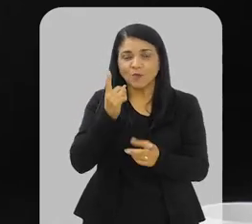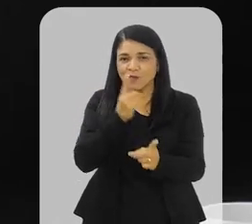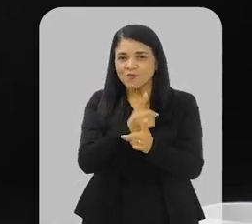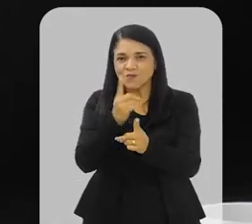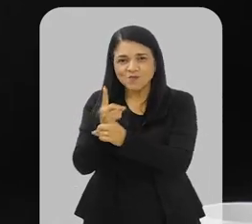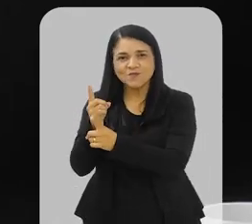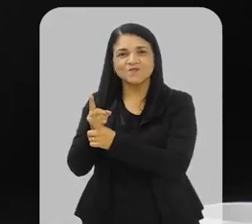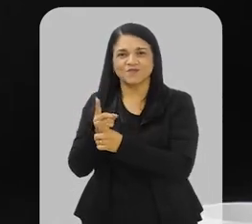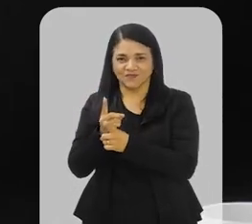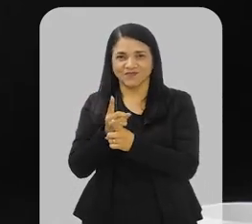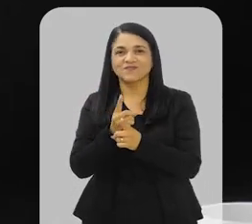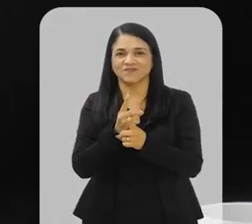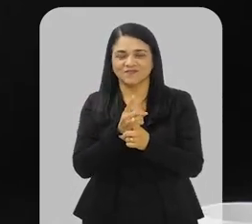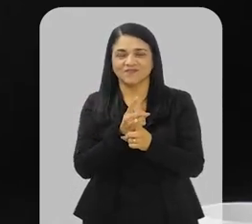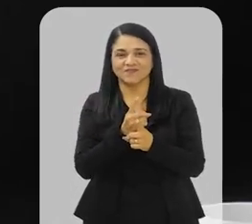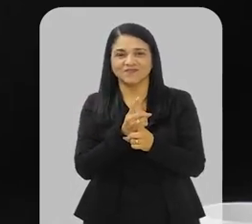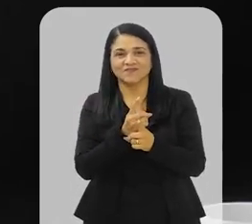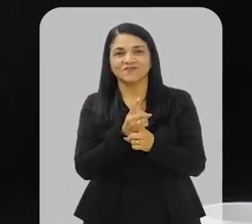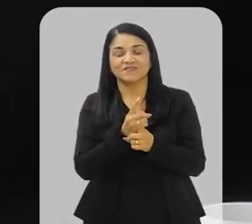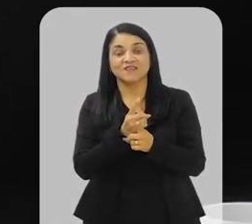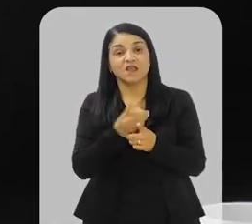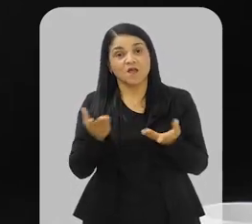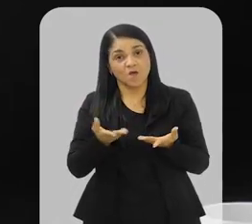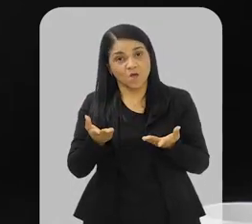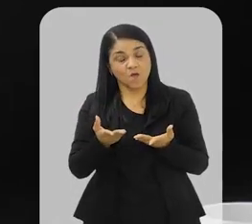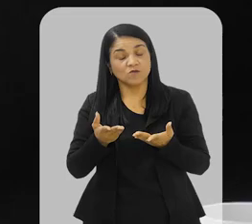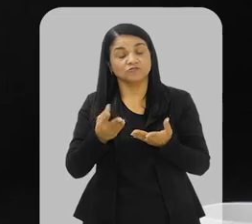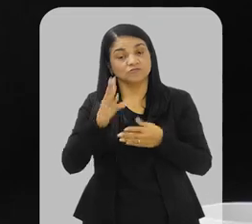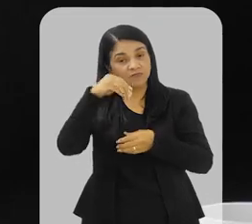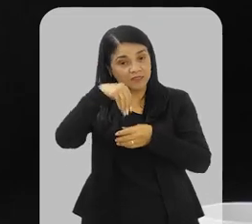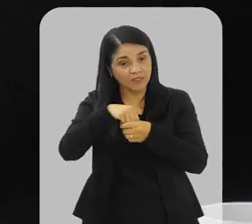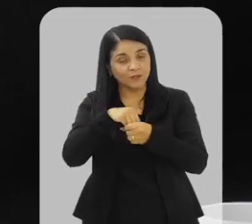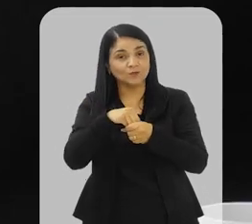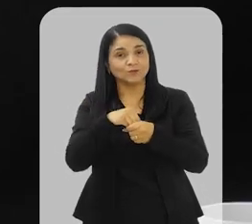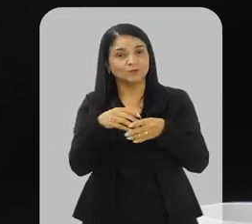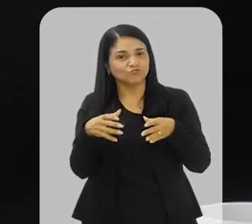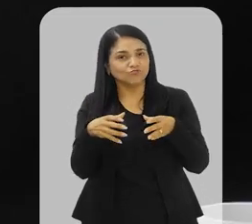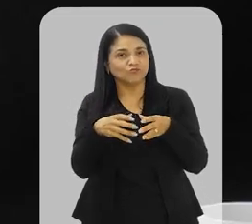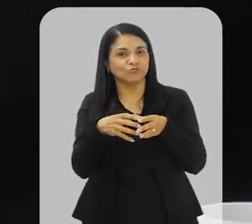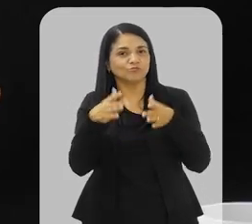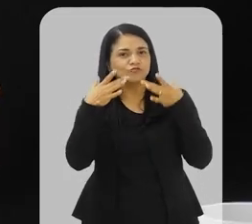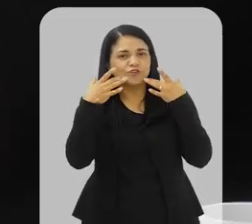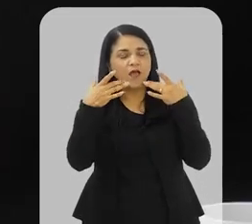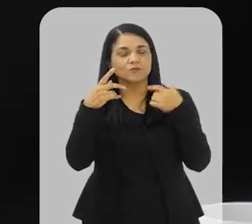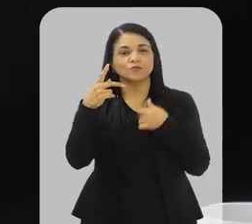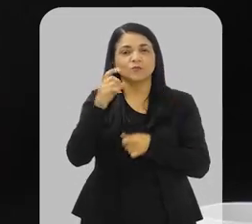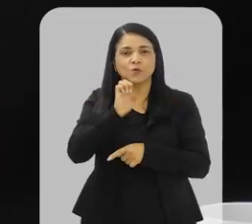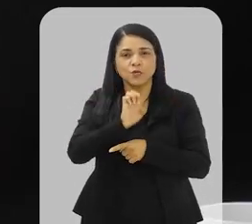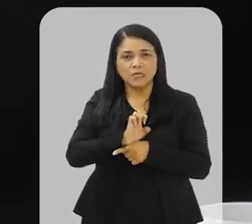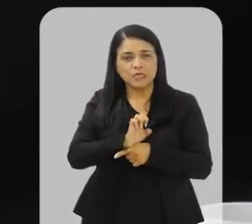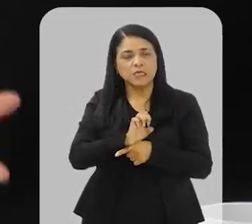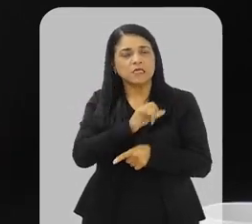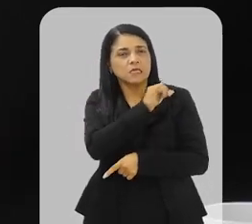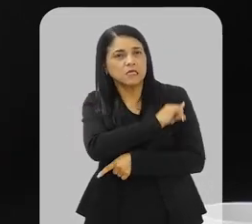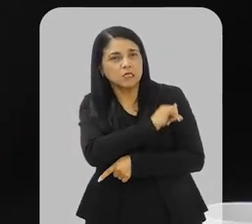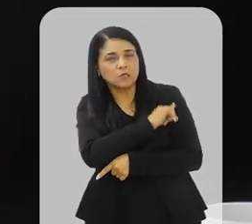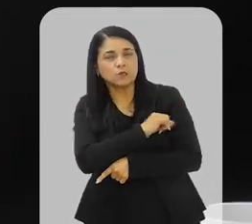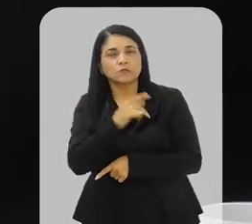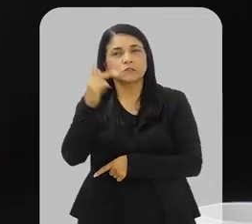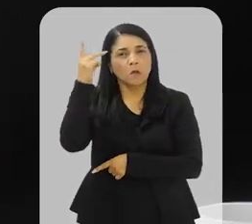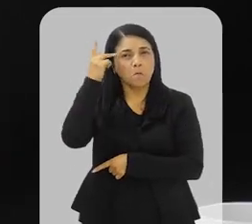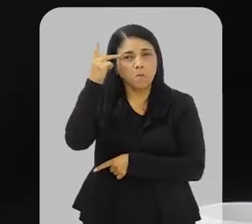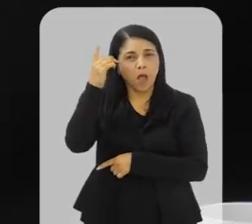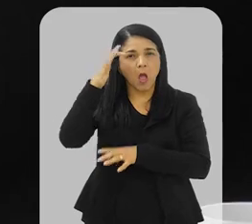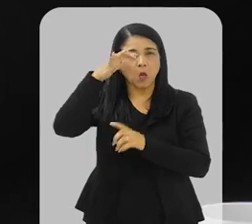descobrindo esses encontros sabe hoje a gente tem eh uma um respaldo dentro do universo teatral não só do rio mas São Paulo